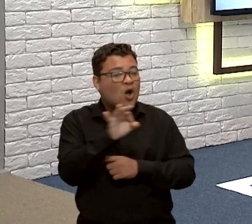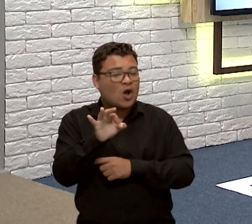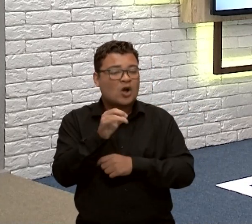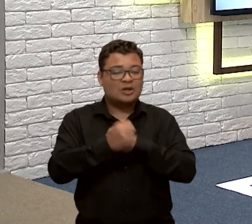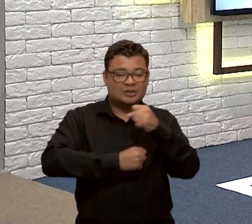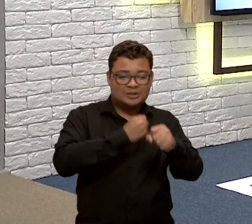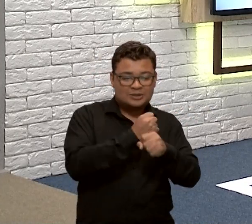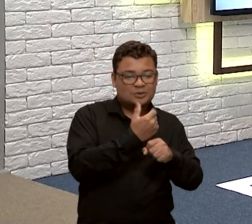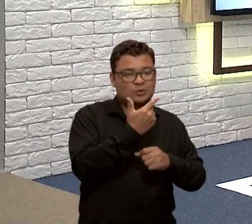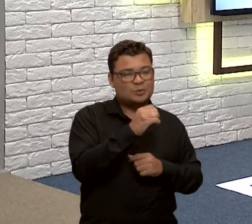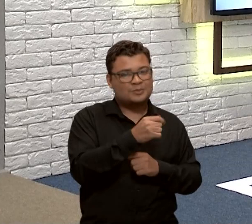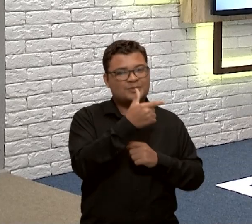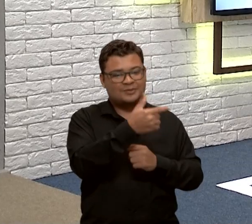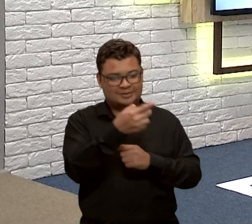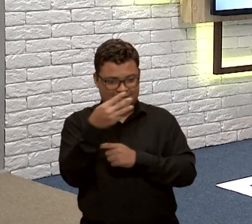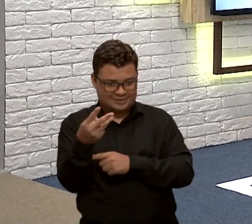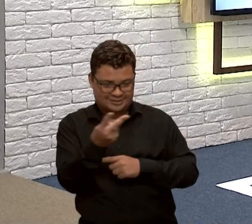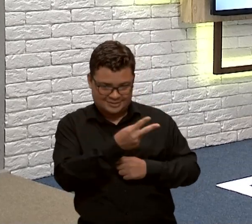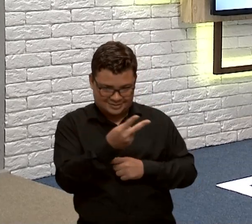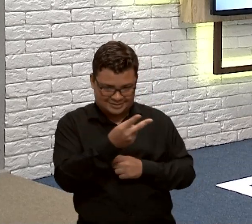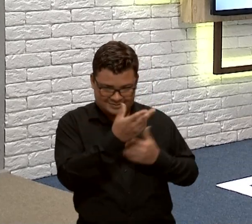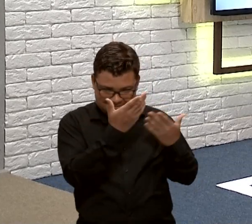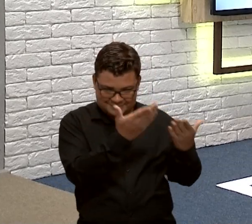para a Andréia quanto para a Nícia.